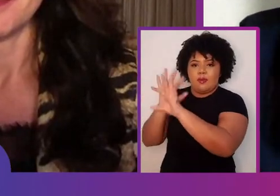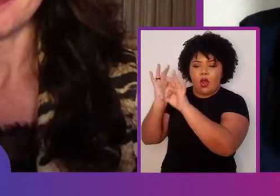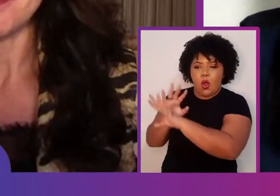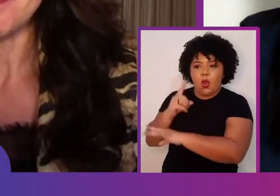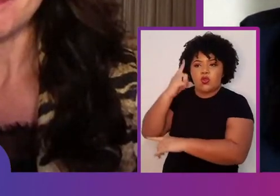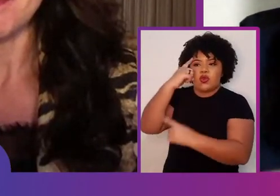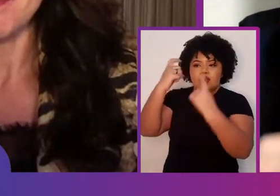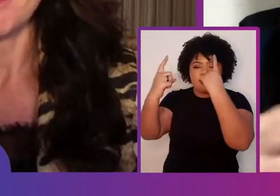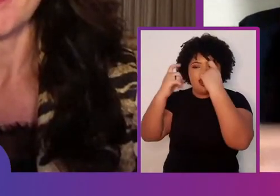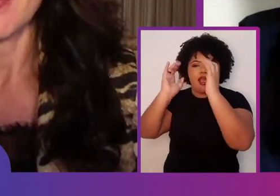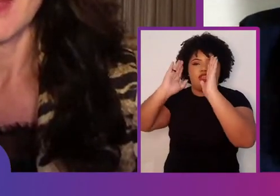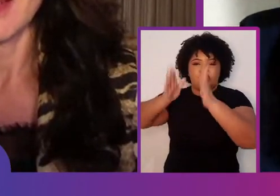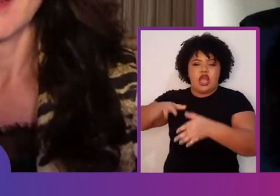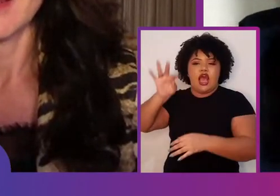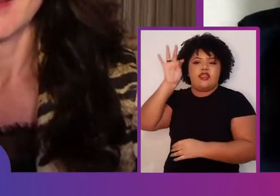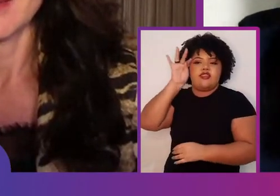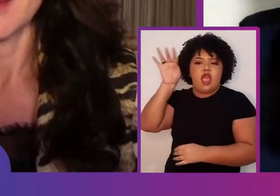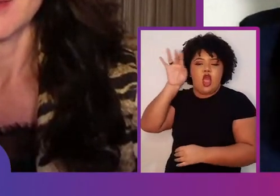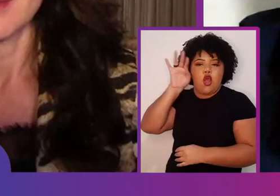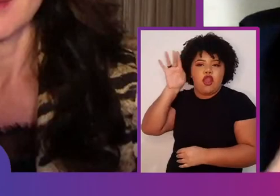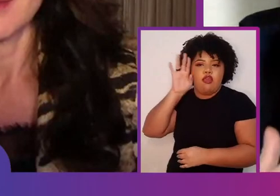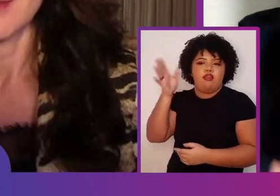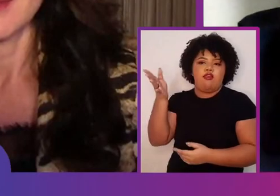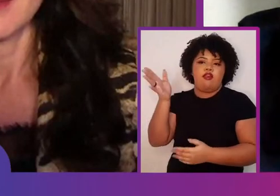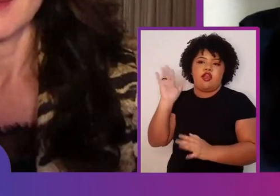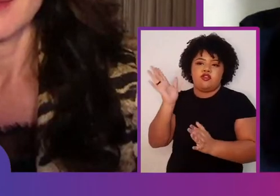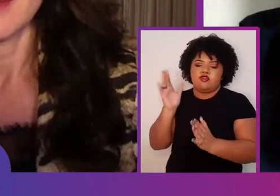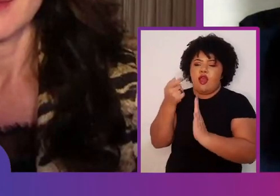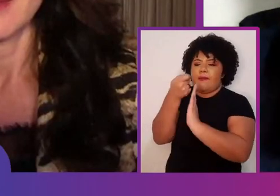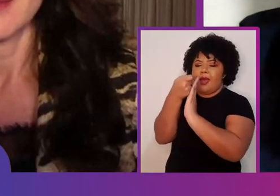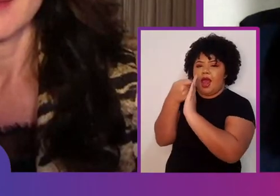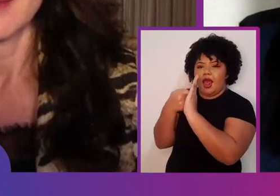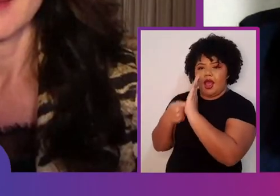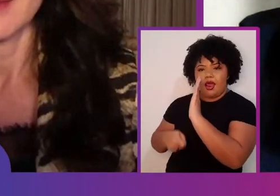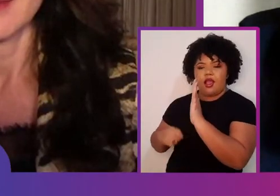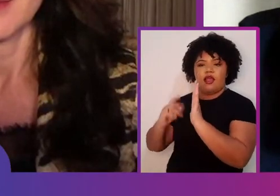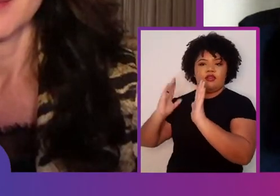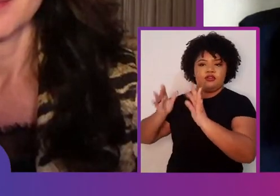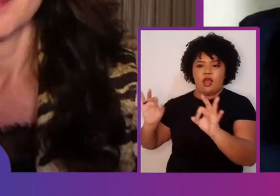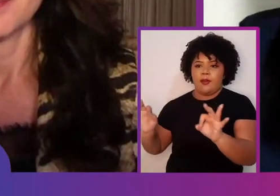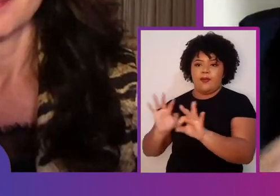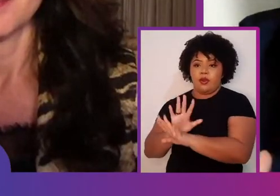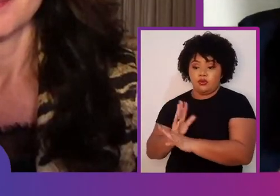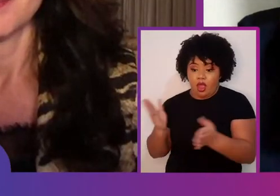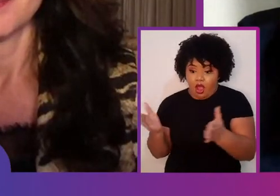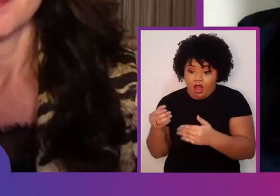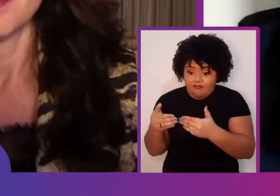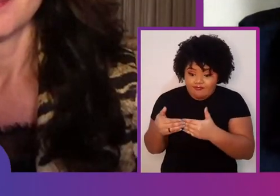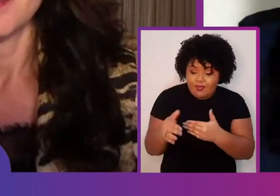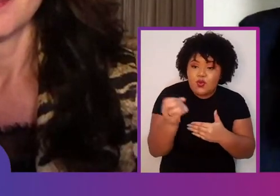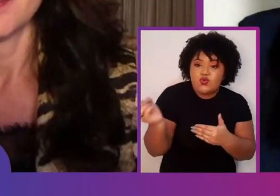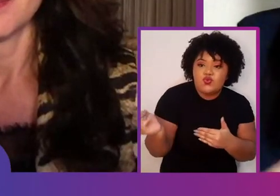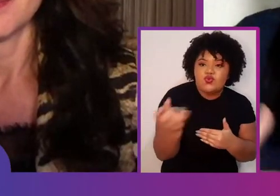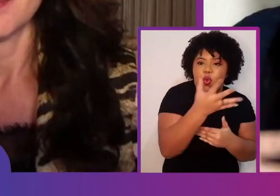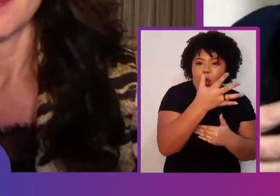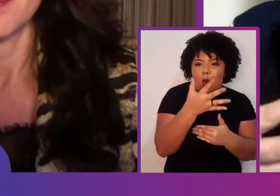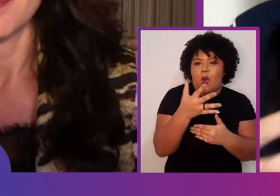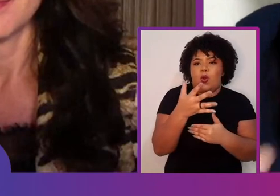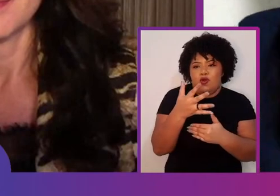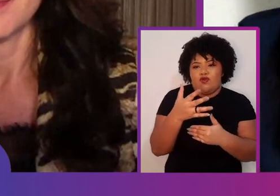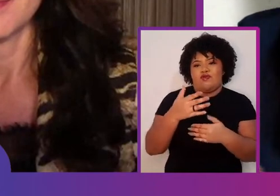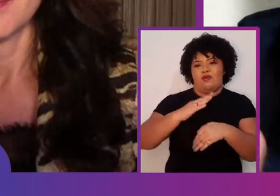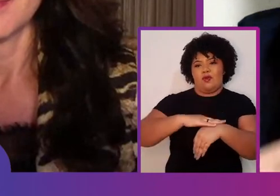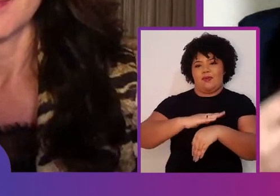tem seus teóricos de estimação, já defende suas ideias. Então, o grande problema que a gente vive hoje é que a gente tem